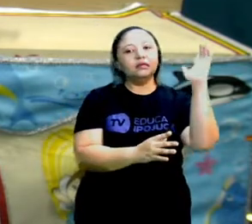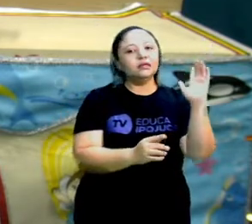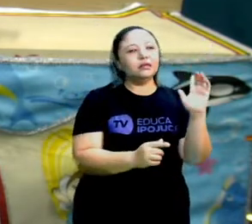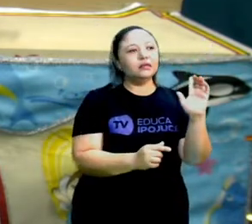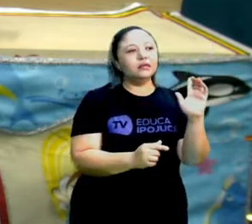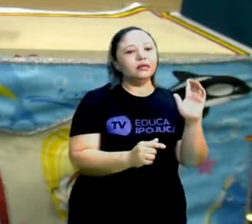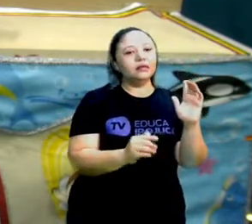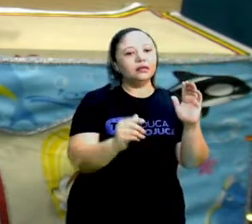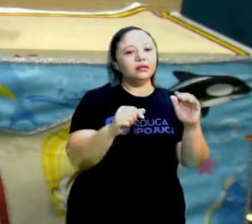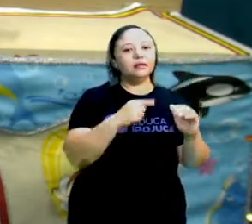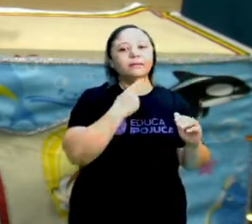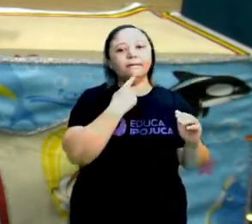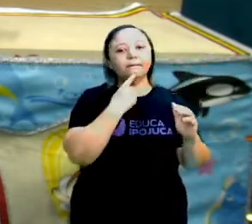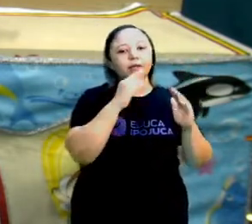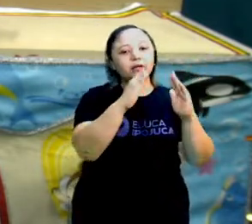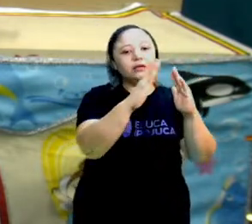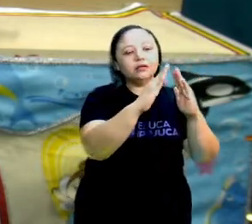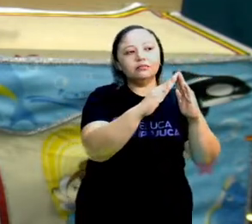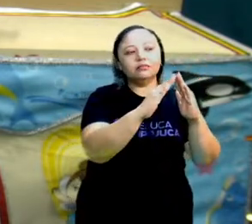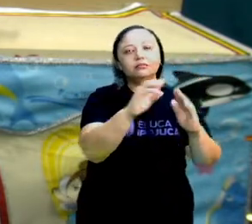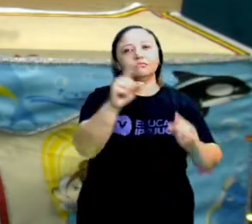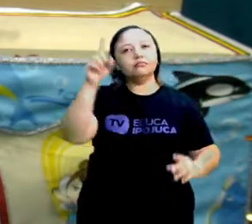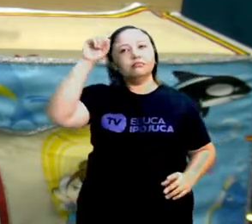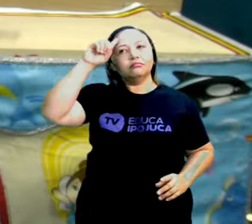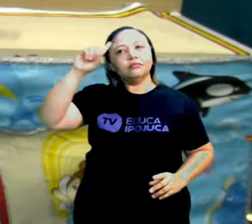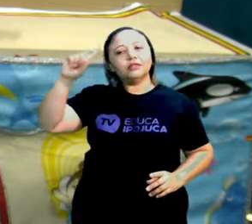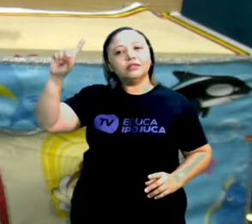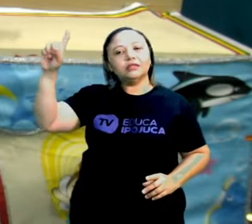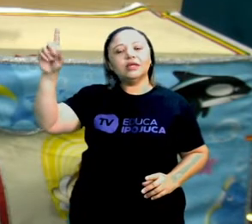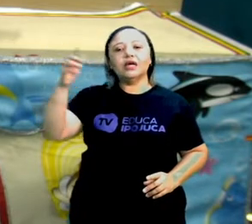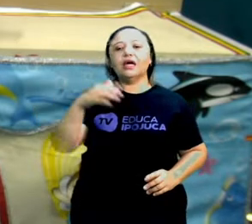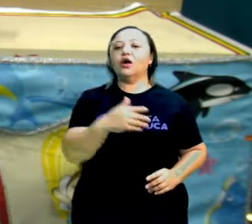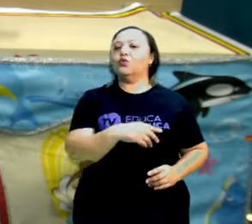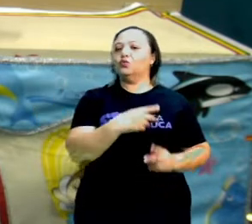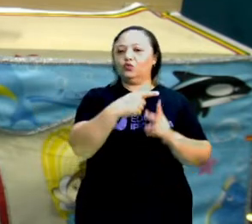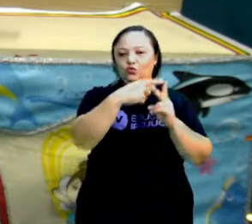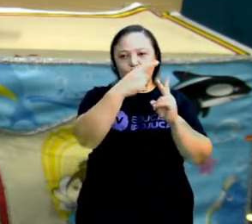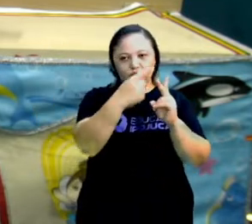morava. Certo. Certo dia, Frederico e Elisa